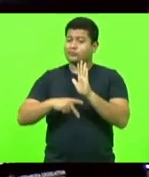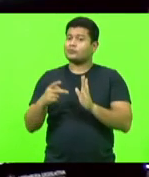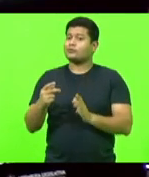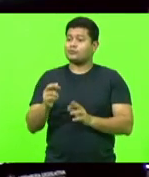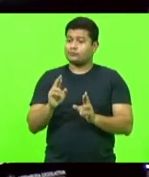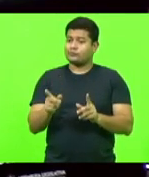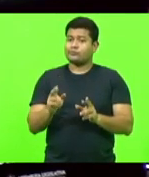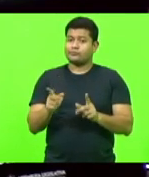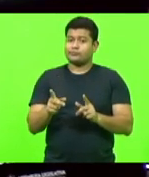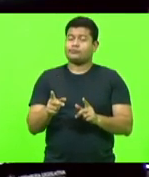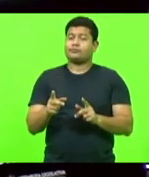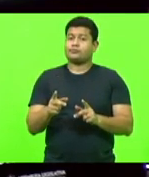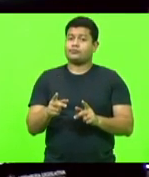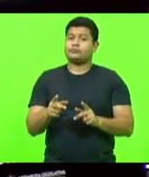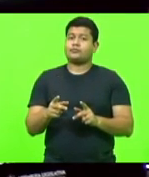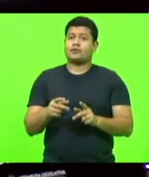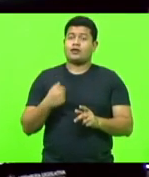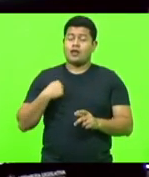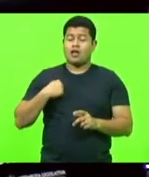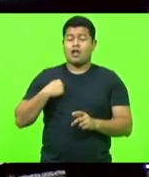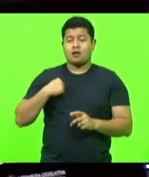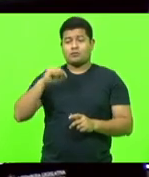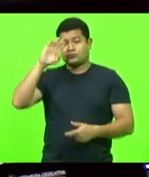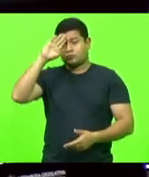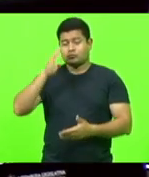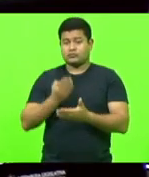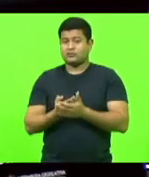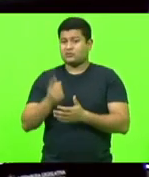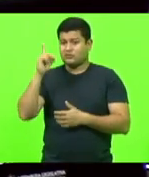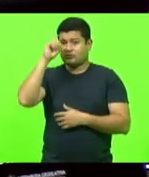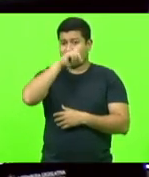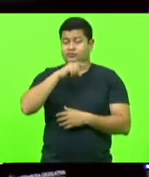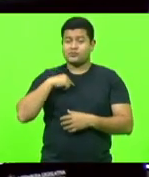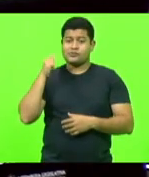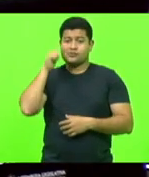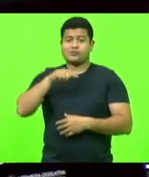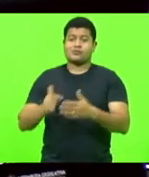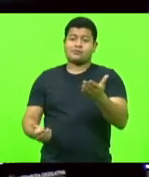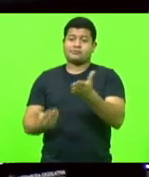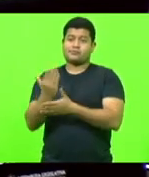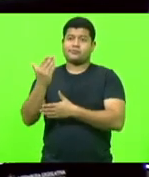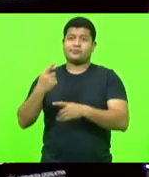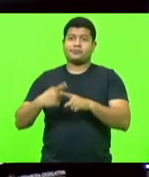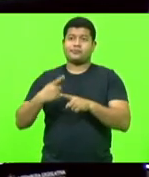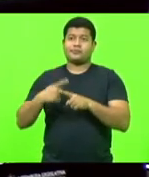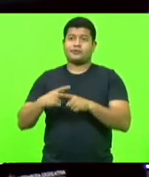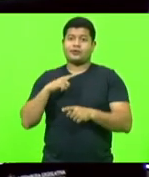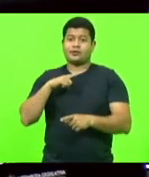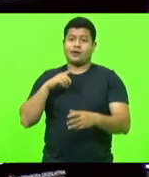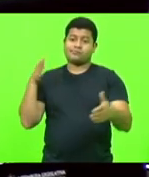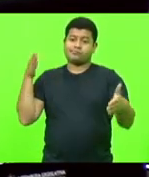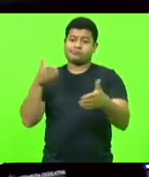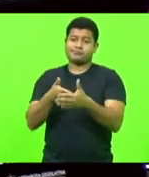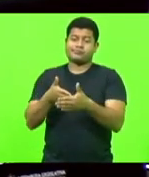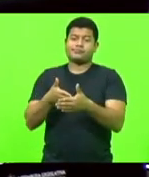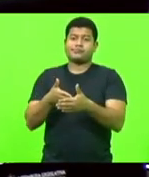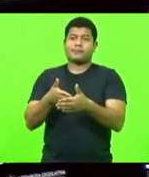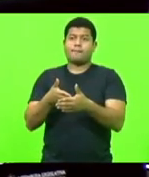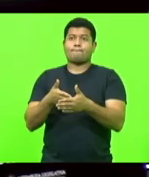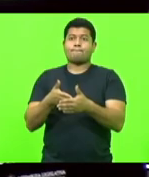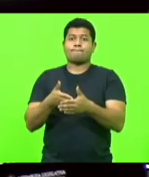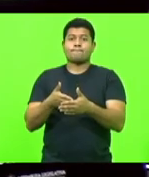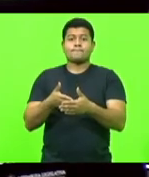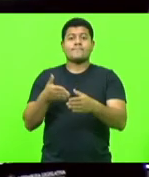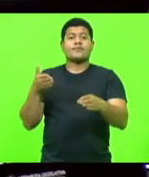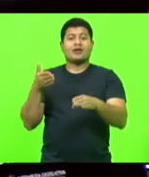quero crer que dificilmente ele vai prosperar, porque há uma interferência